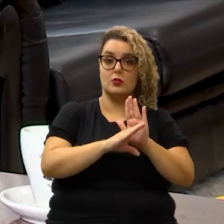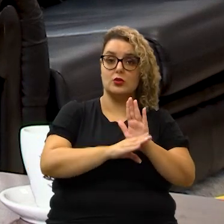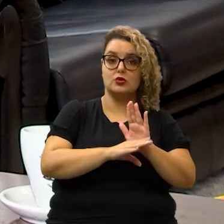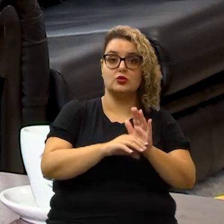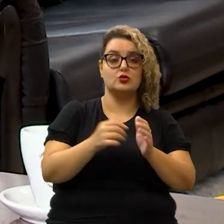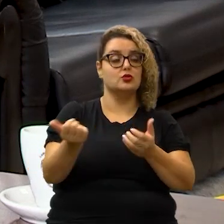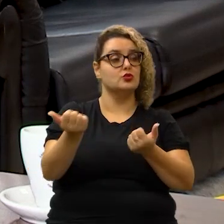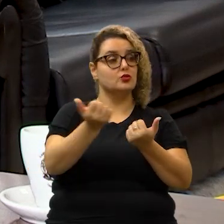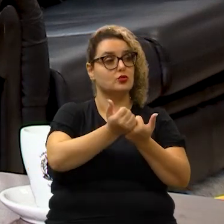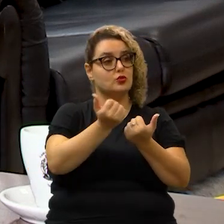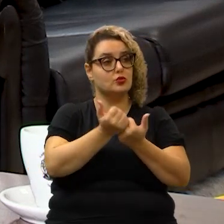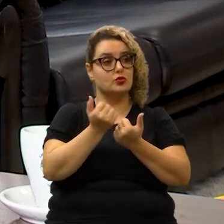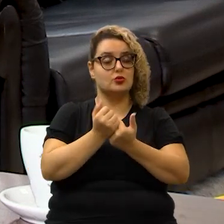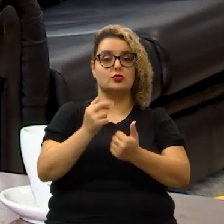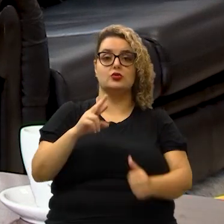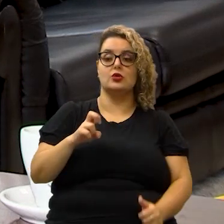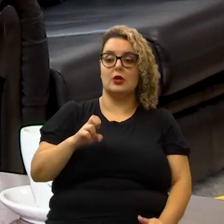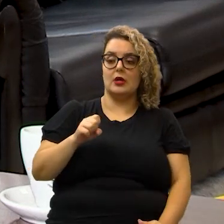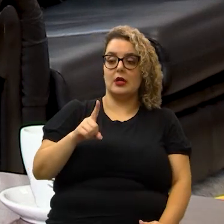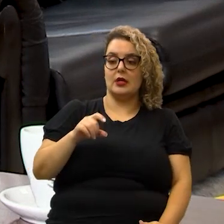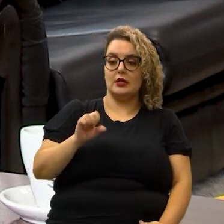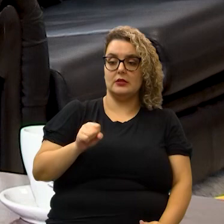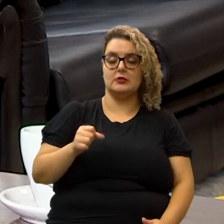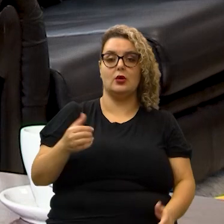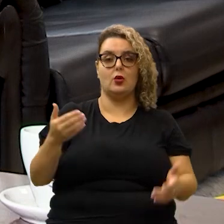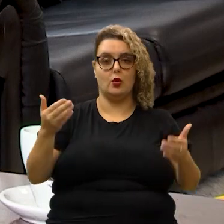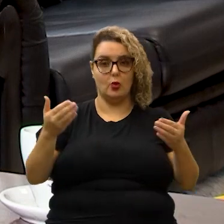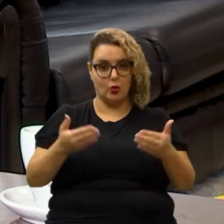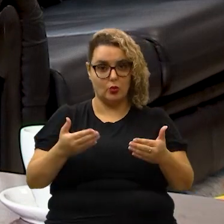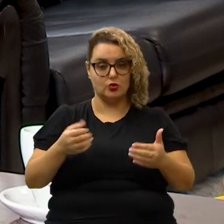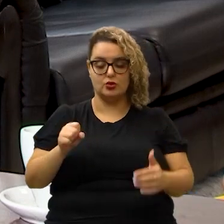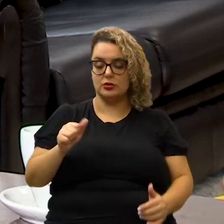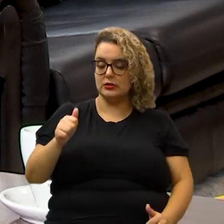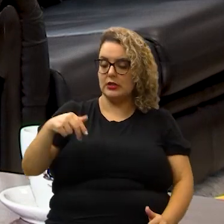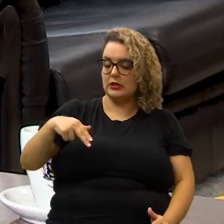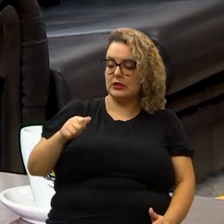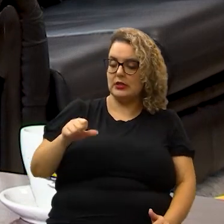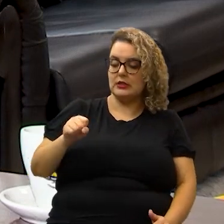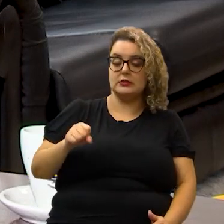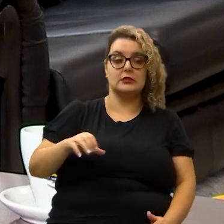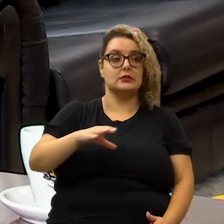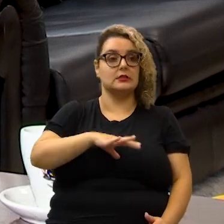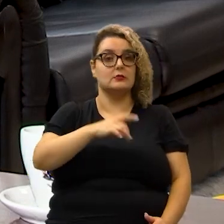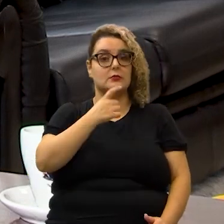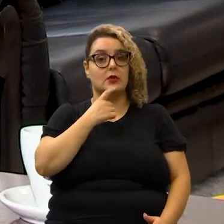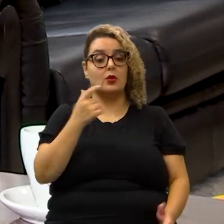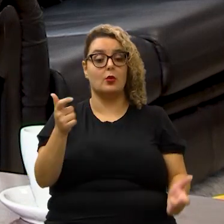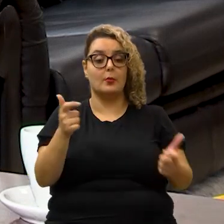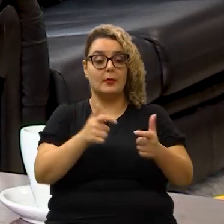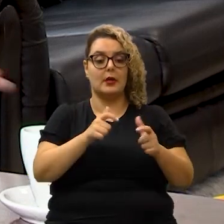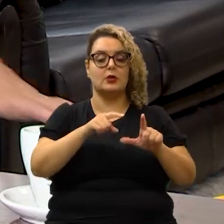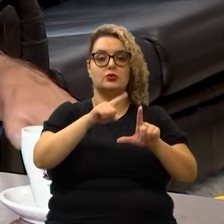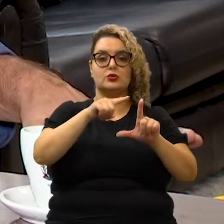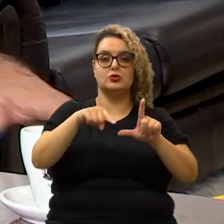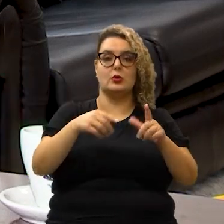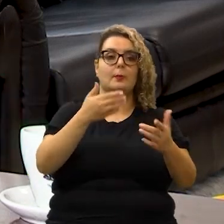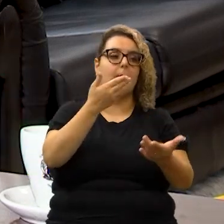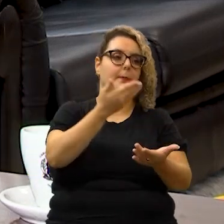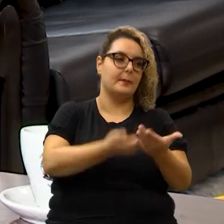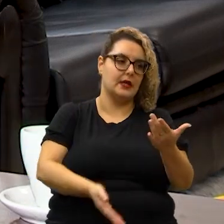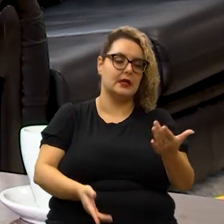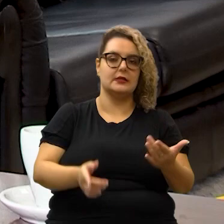redes. Hoje, a Sanasa e Campinas já tem um dos menores índices de perda de água no sistema